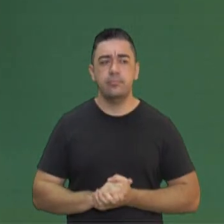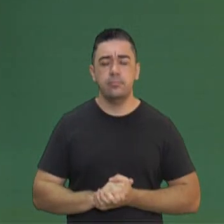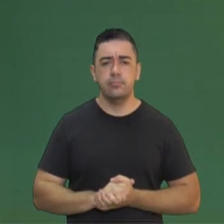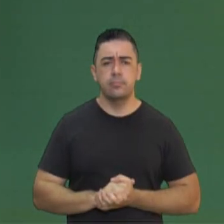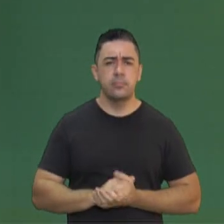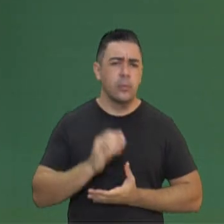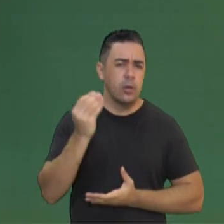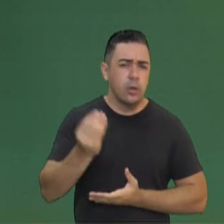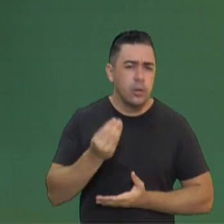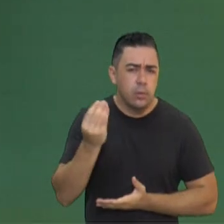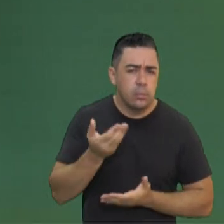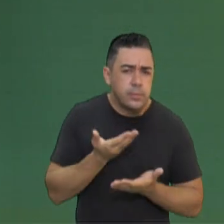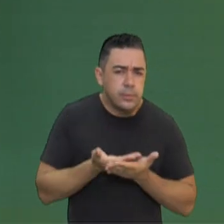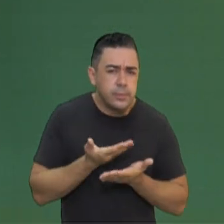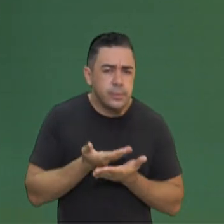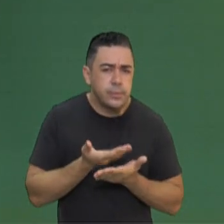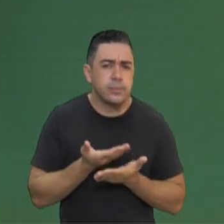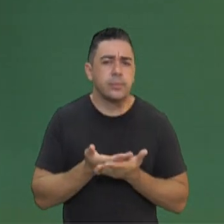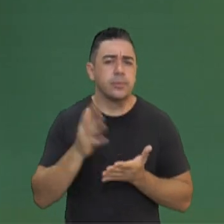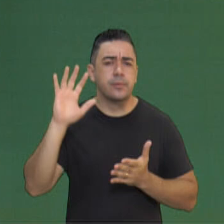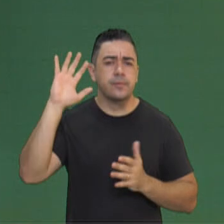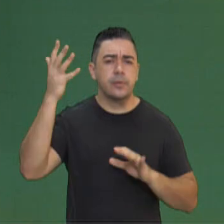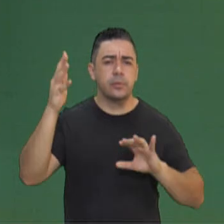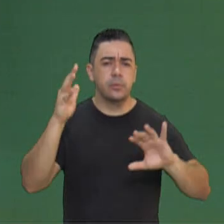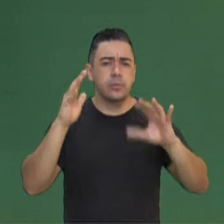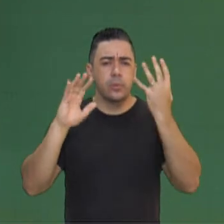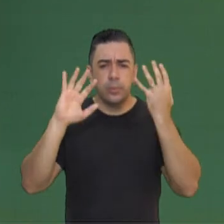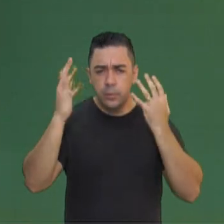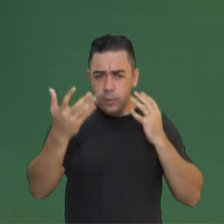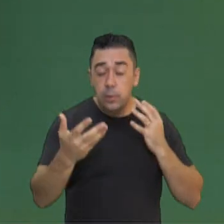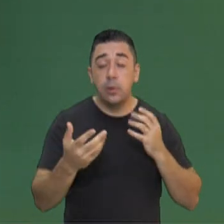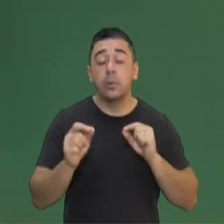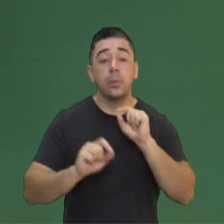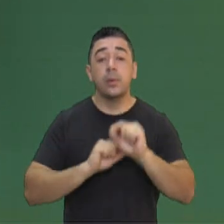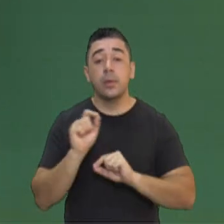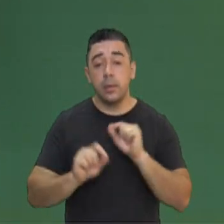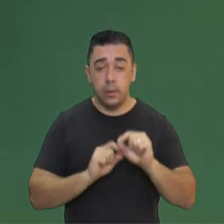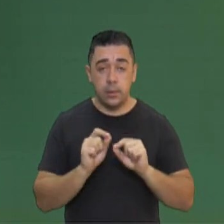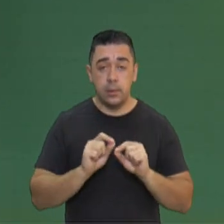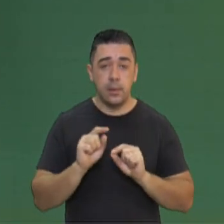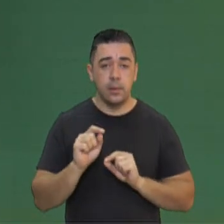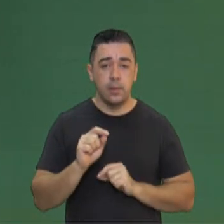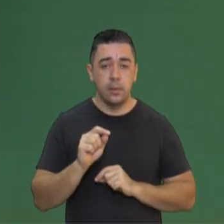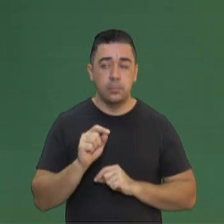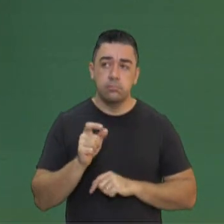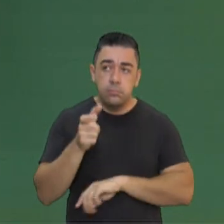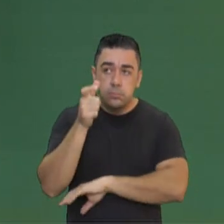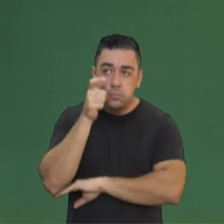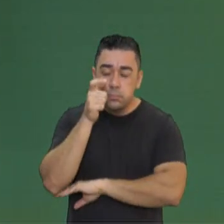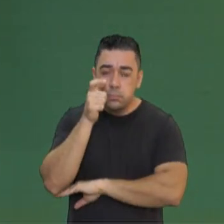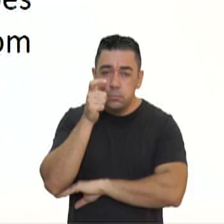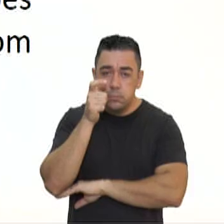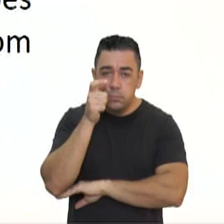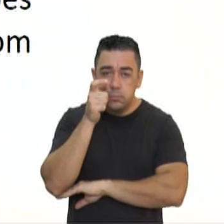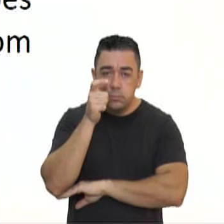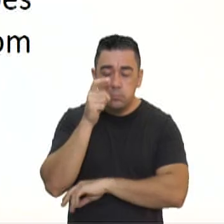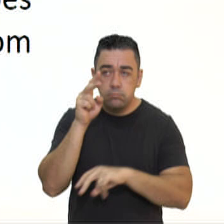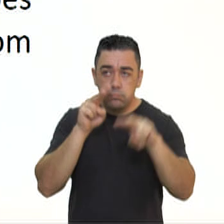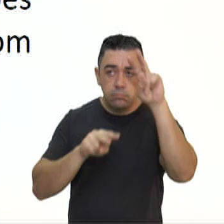Como que eles são estudados, esses fenômenos? Então, basicamente, por observações,